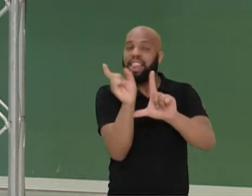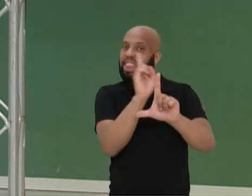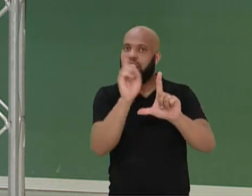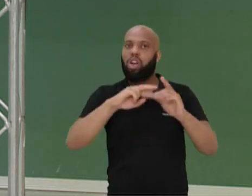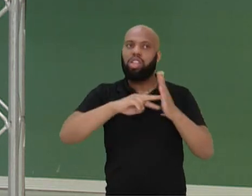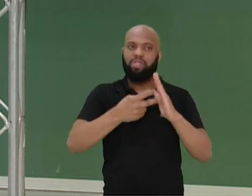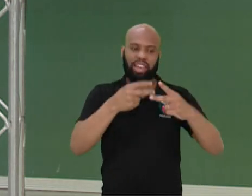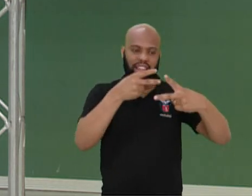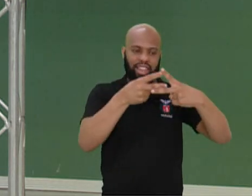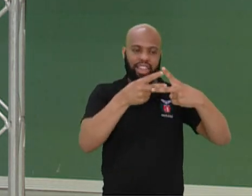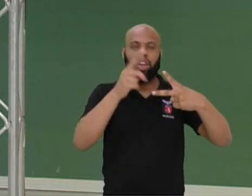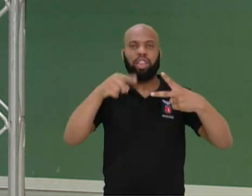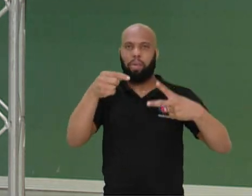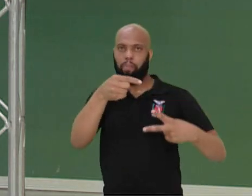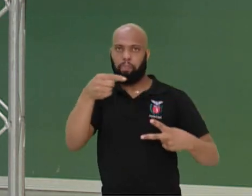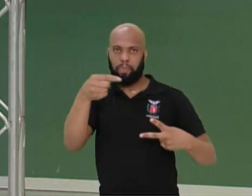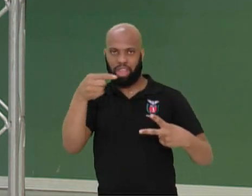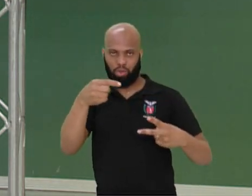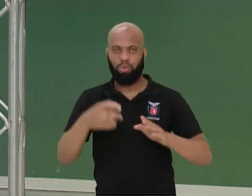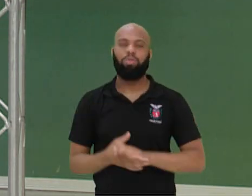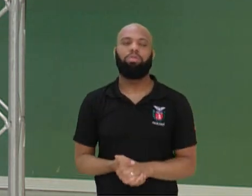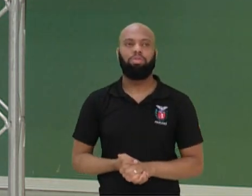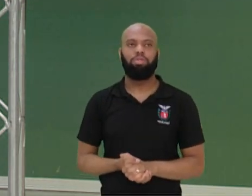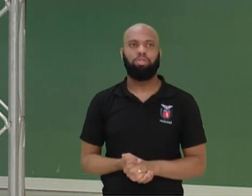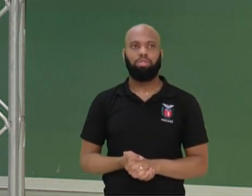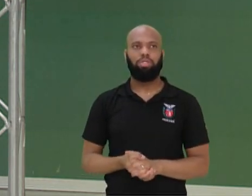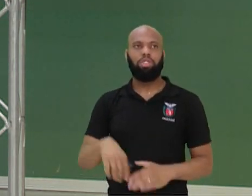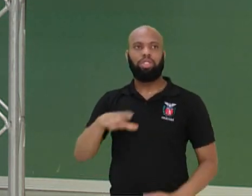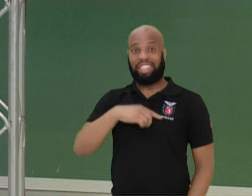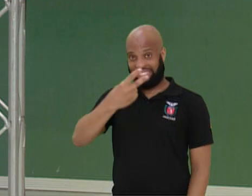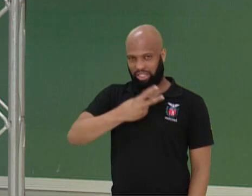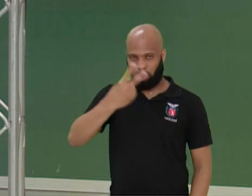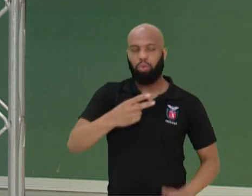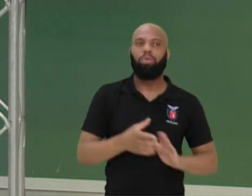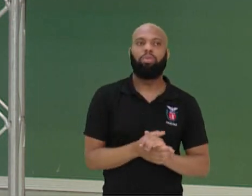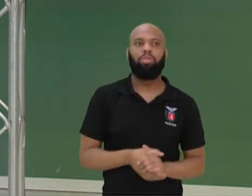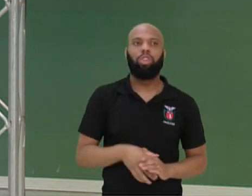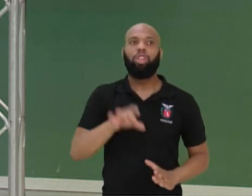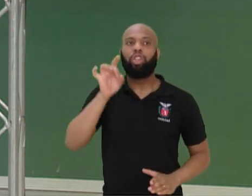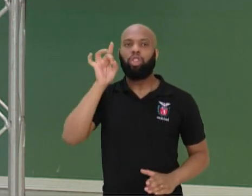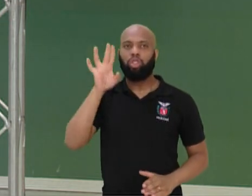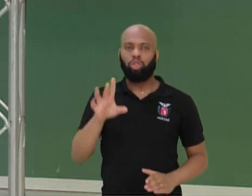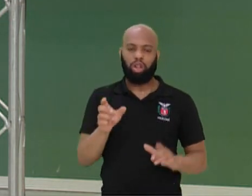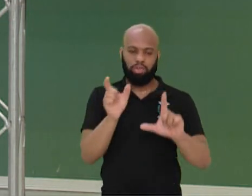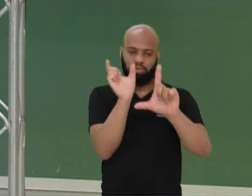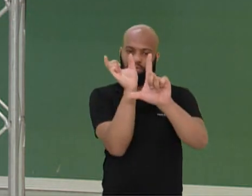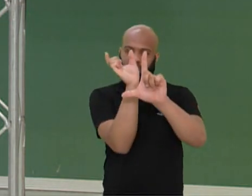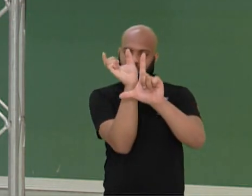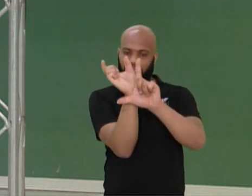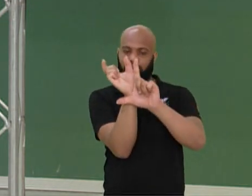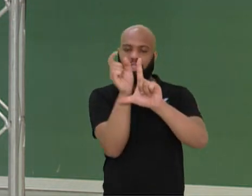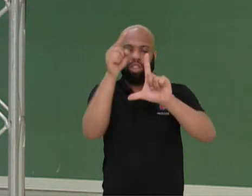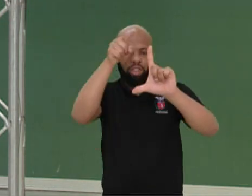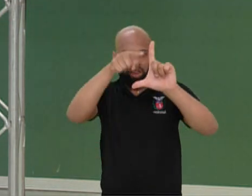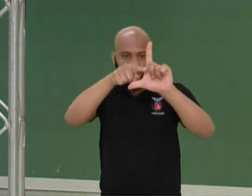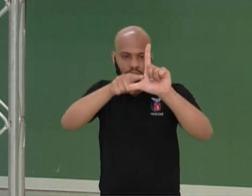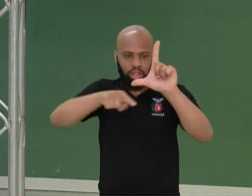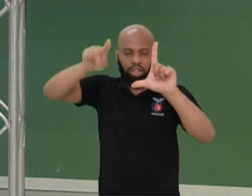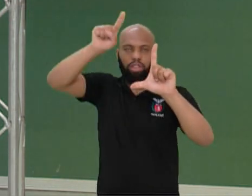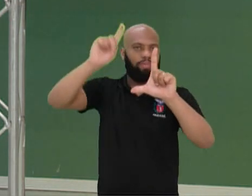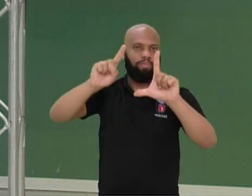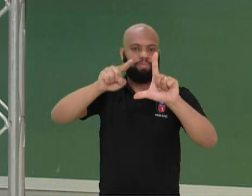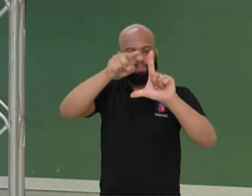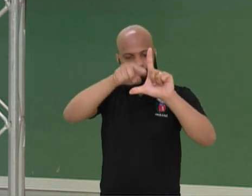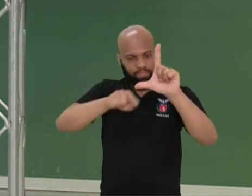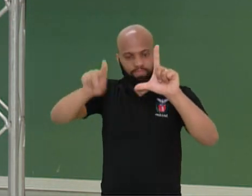é menor do que zero, né? E aqui, ó, aqui o gráfico ele apenas toca o eixo x, ele não chega a cortar o eixo x, né?